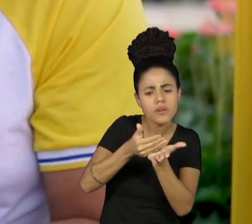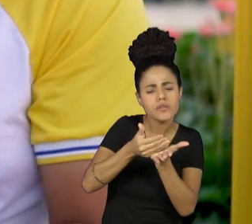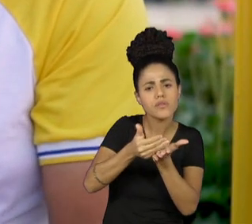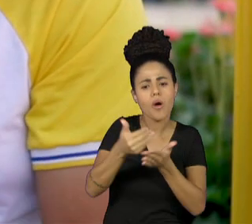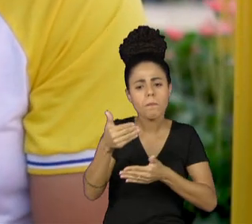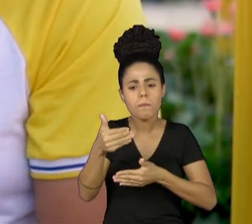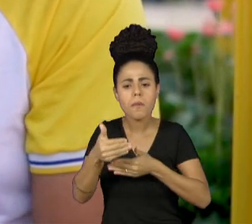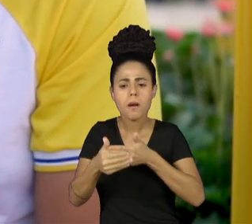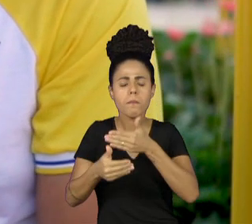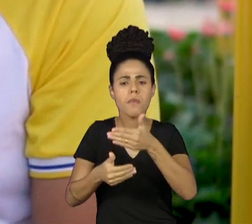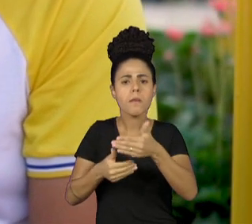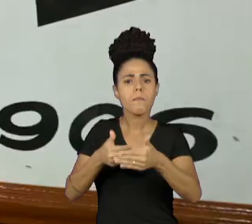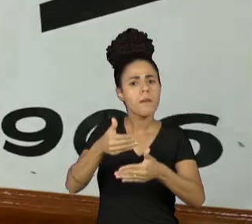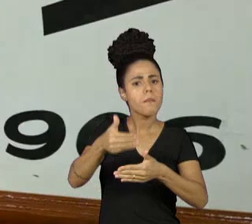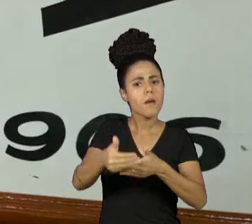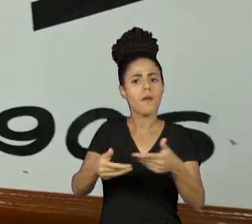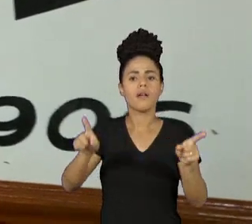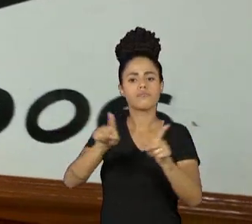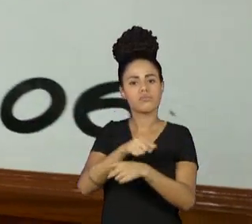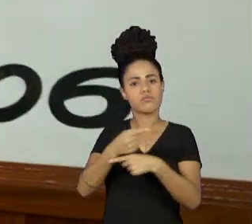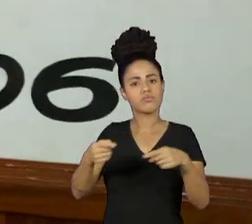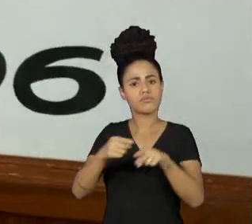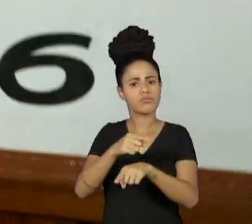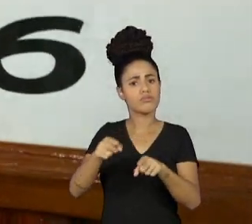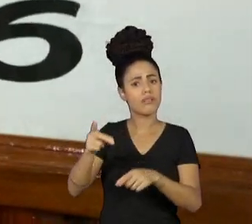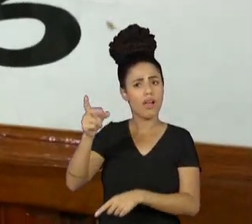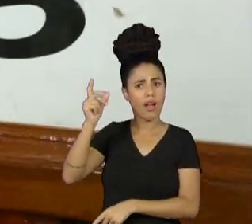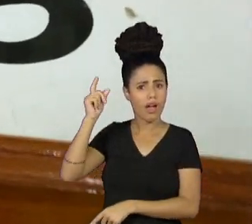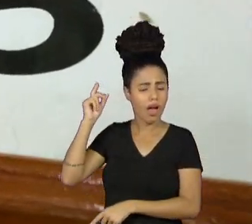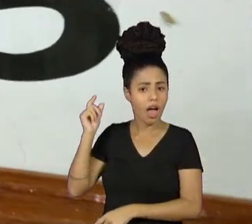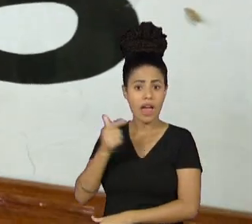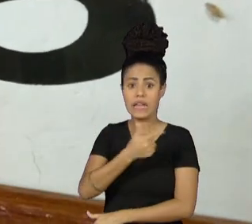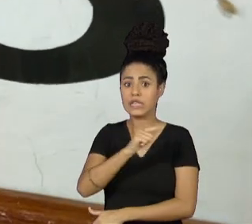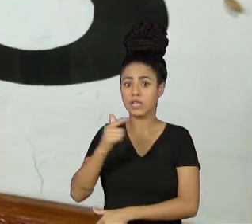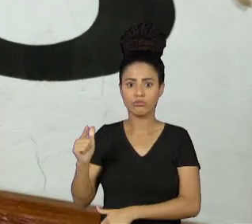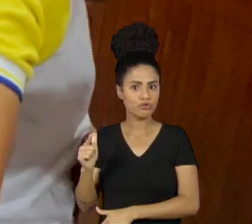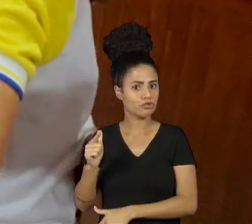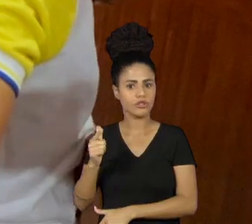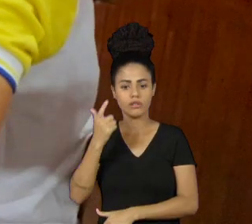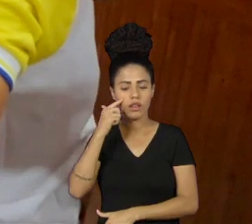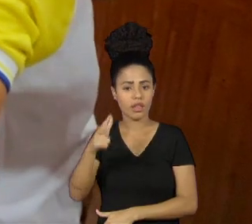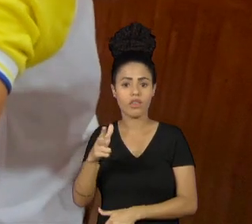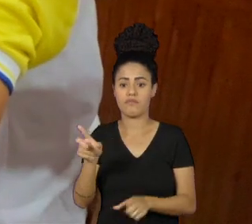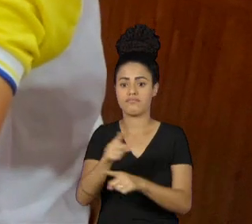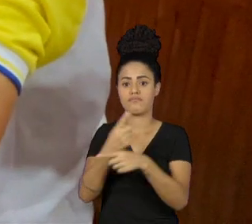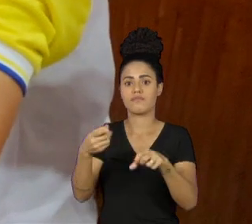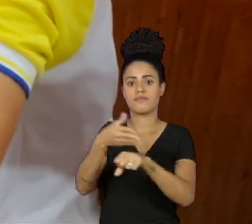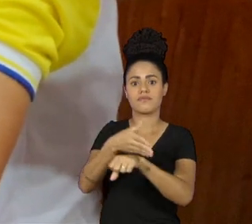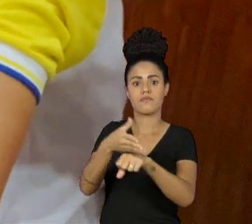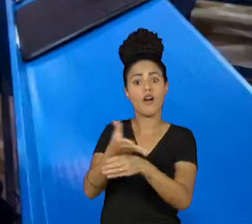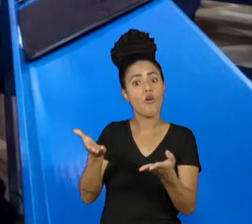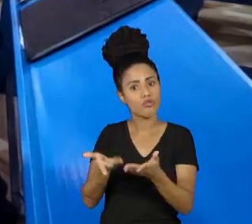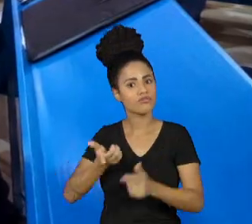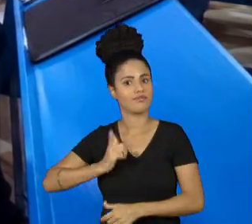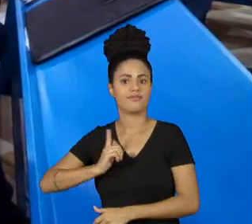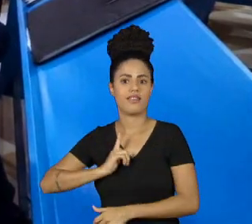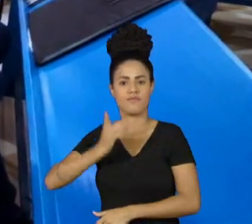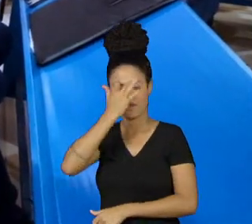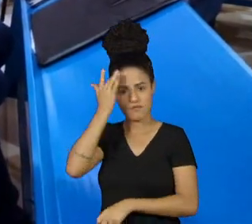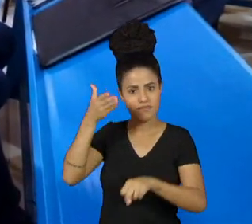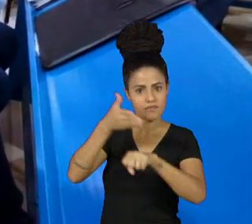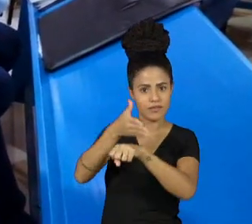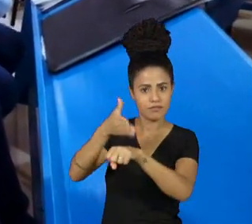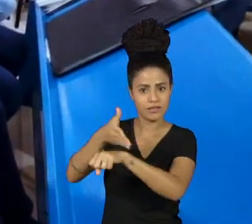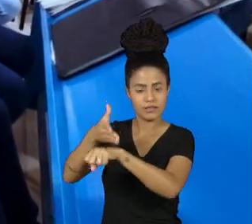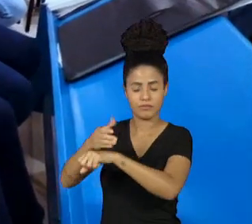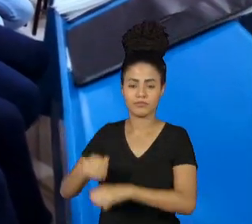né? Inclusive, nesse tempo, tinha músicos que não passavam aqui na frente da porta da Filarmônica. 3, 2,